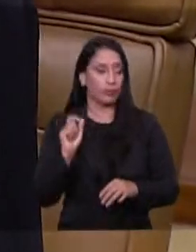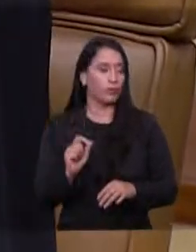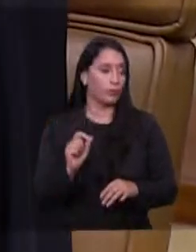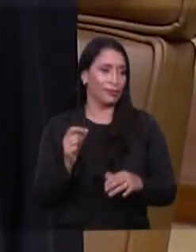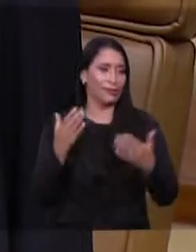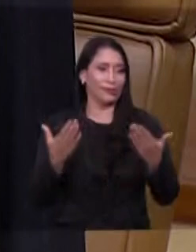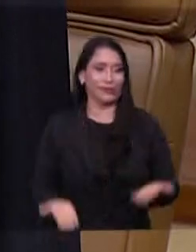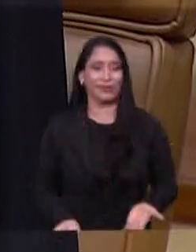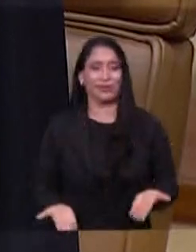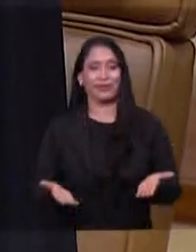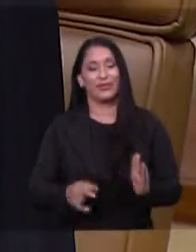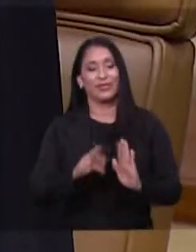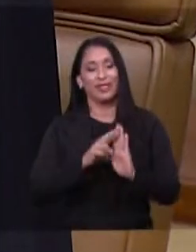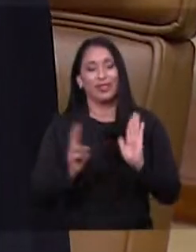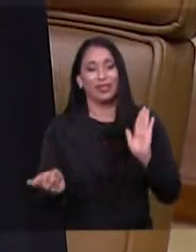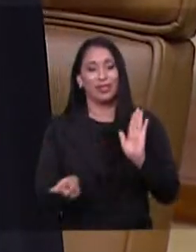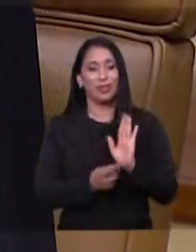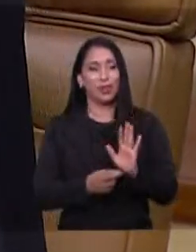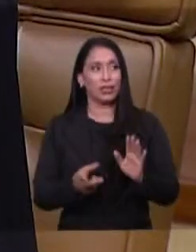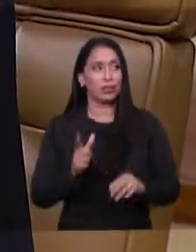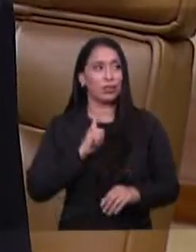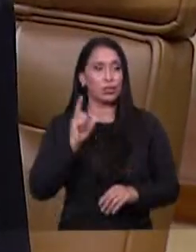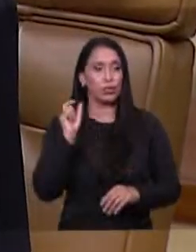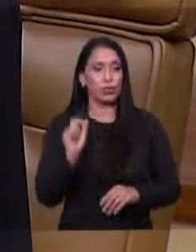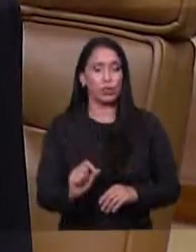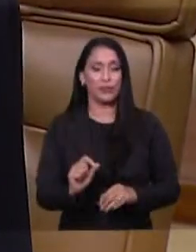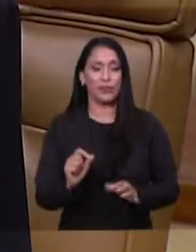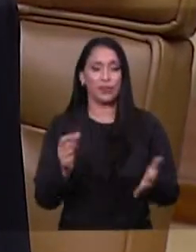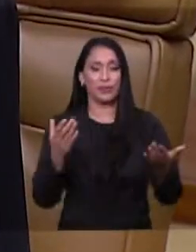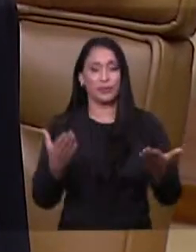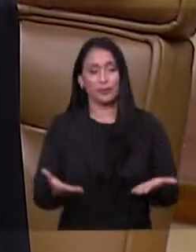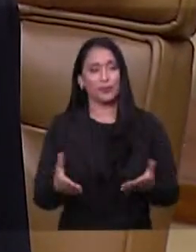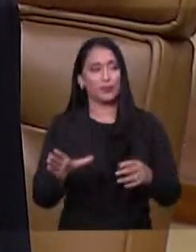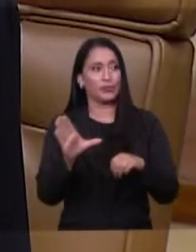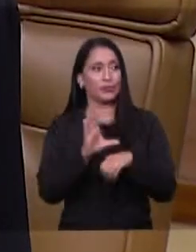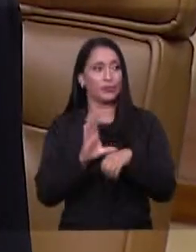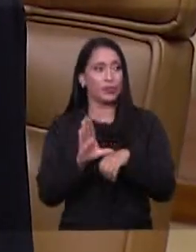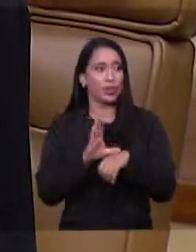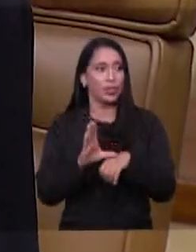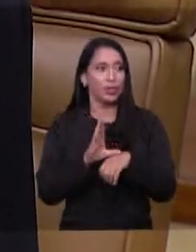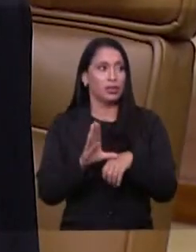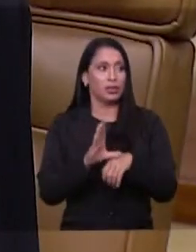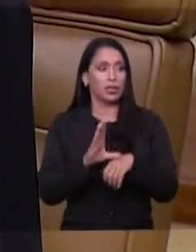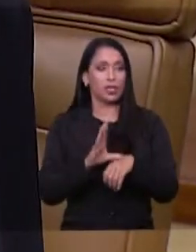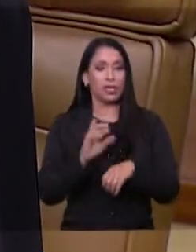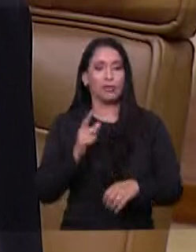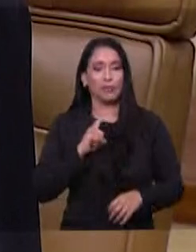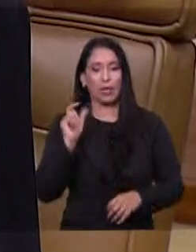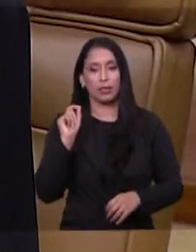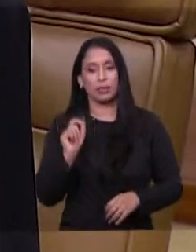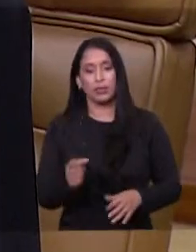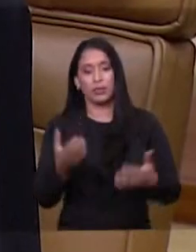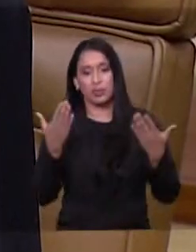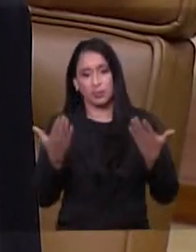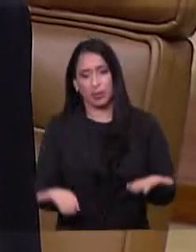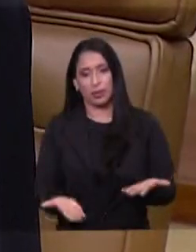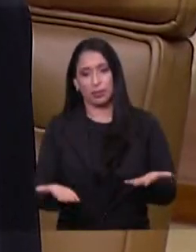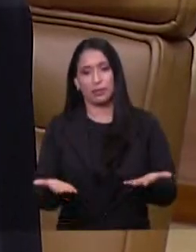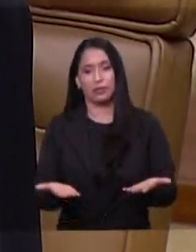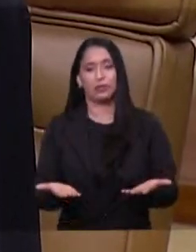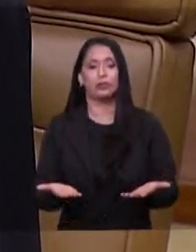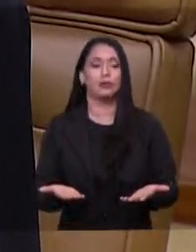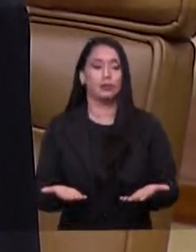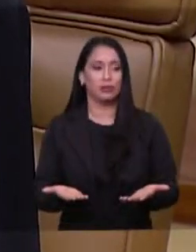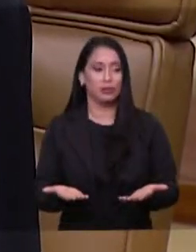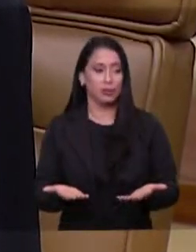fruição e regularização desse direito. Embora a Constituição Federal não preveja especificamente a celebração de qualquer